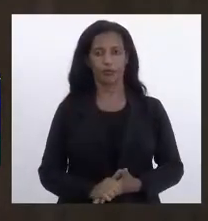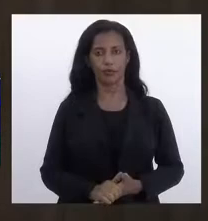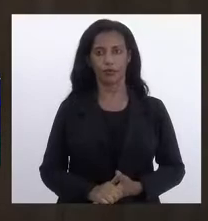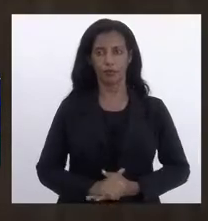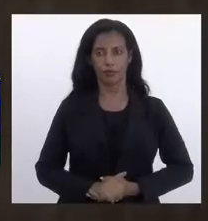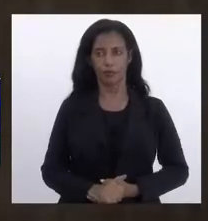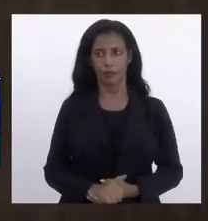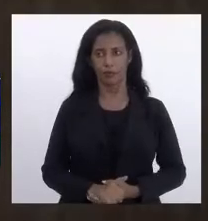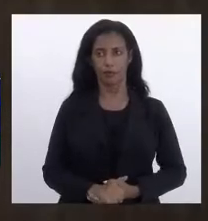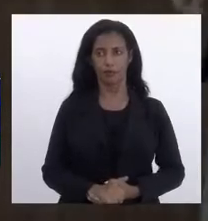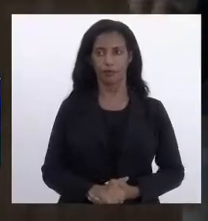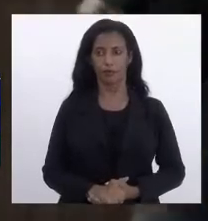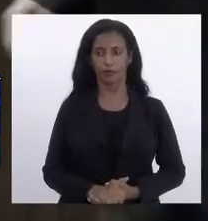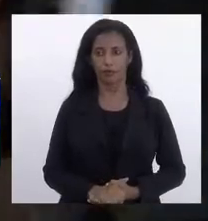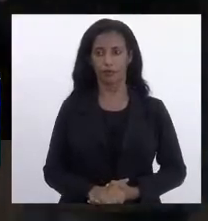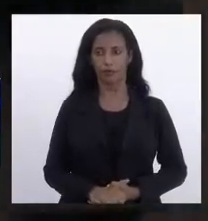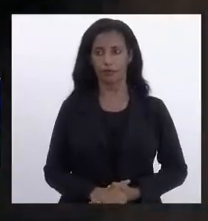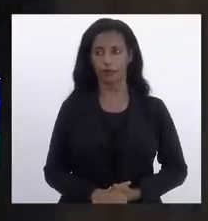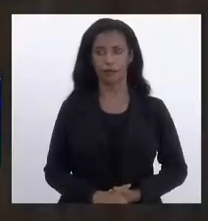E